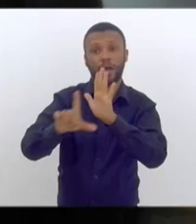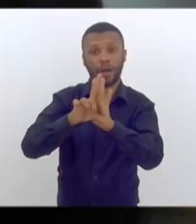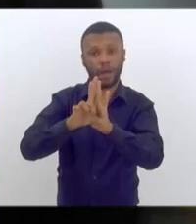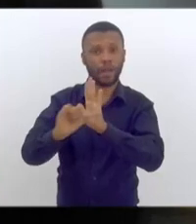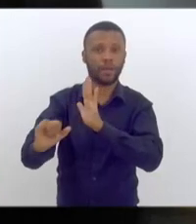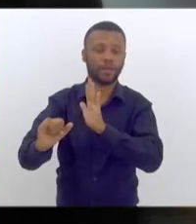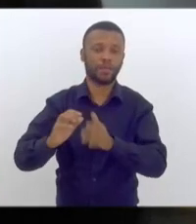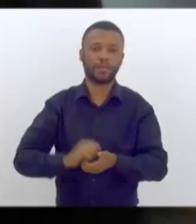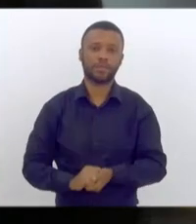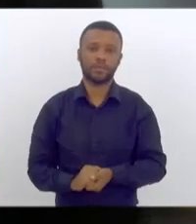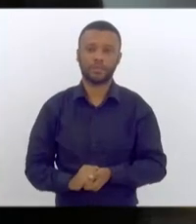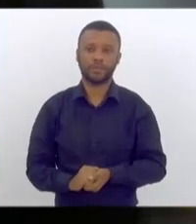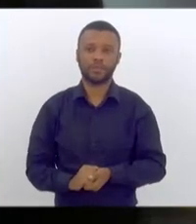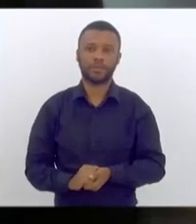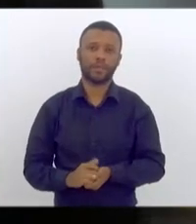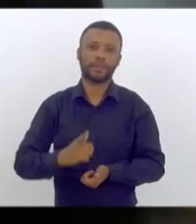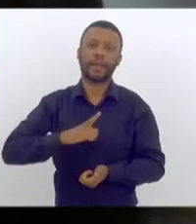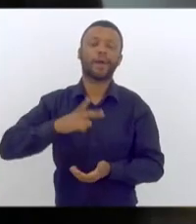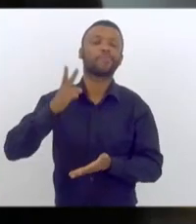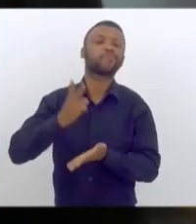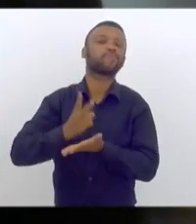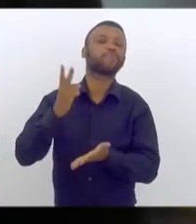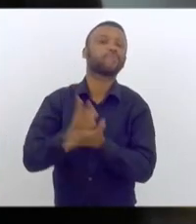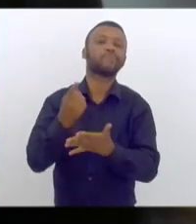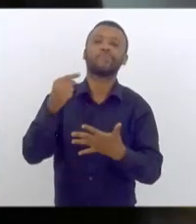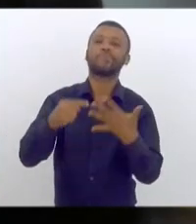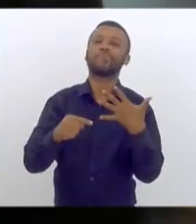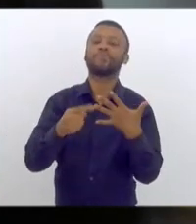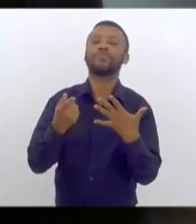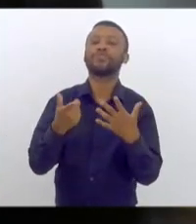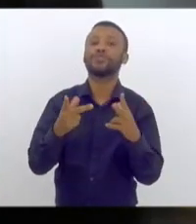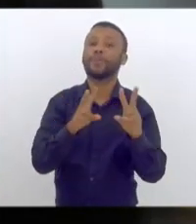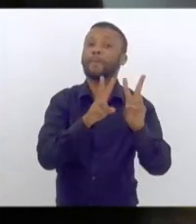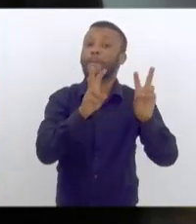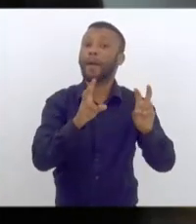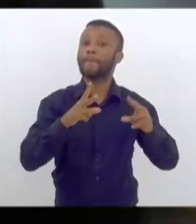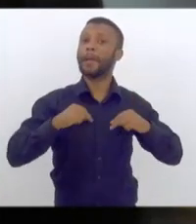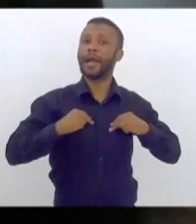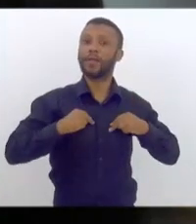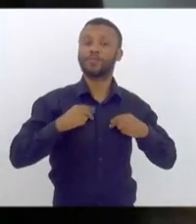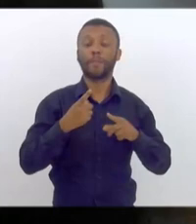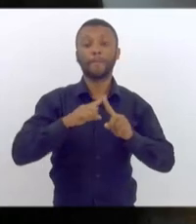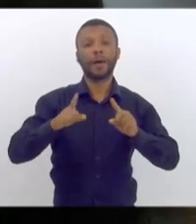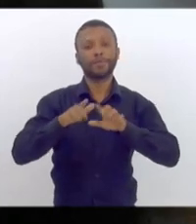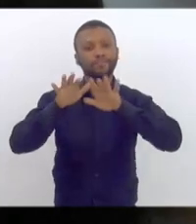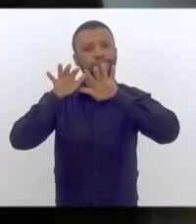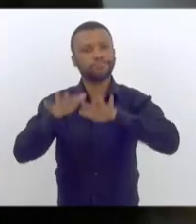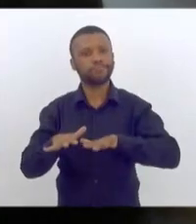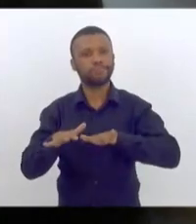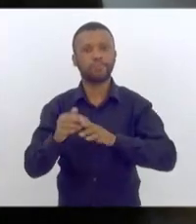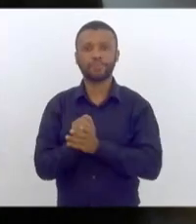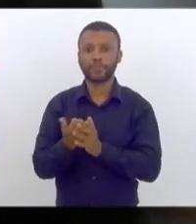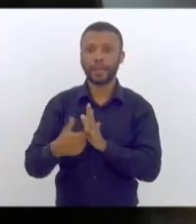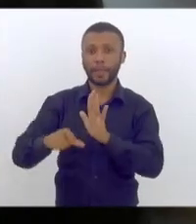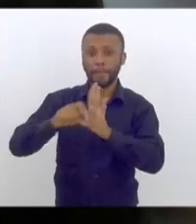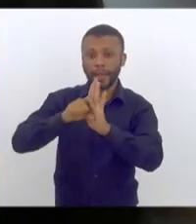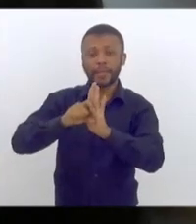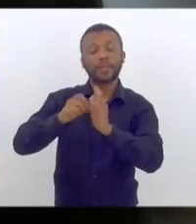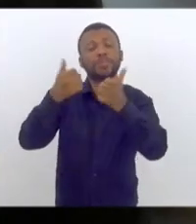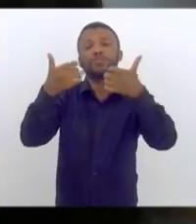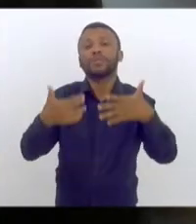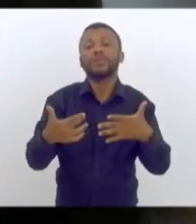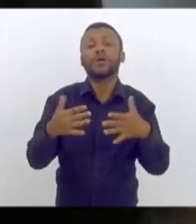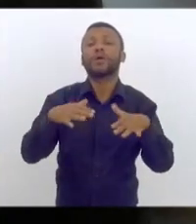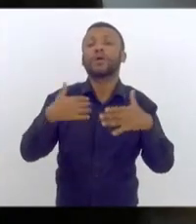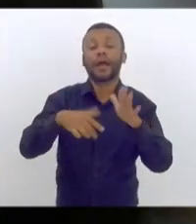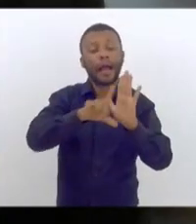aí não É só uma questão de métrica questão de redação porque o projeto a ementa tem que dizer que lei vai ser alterada